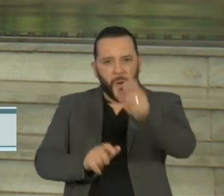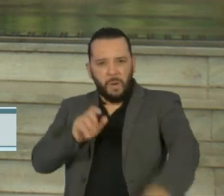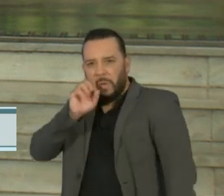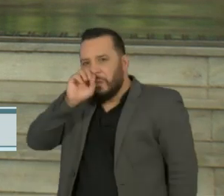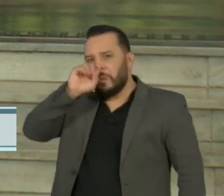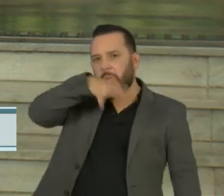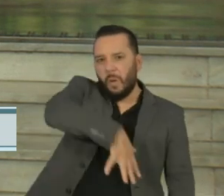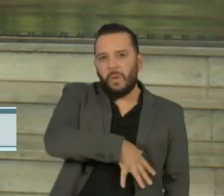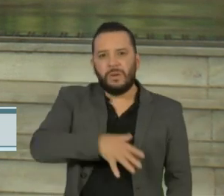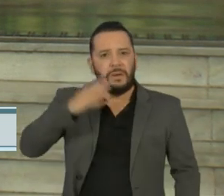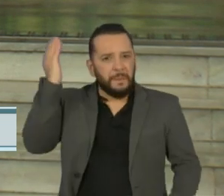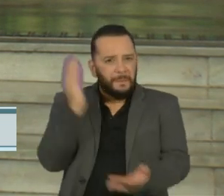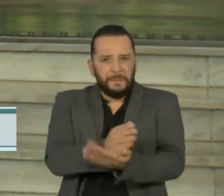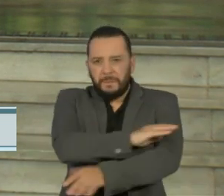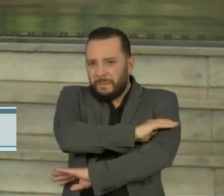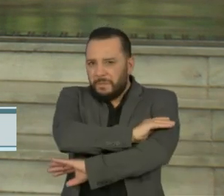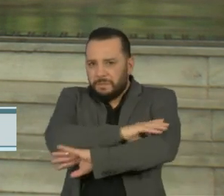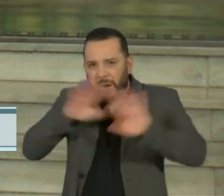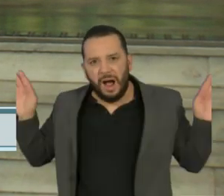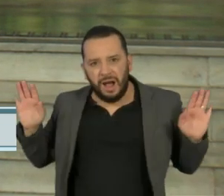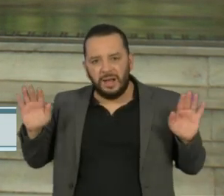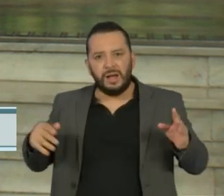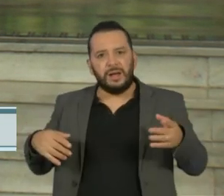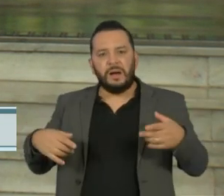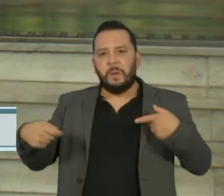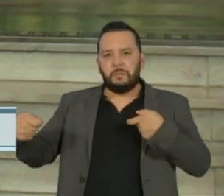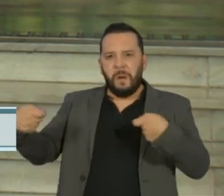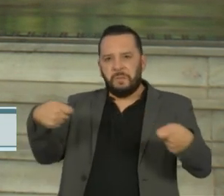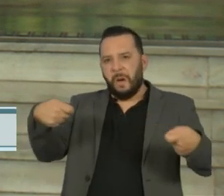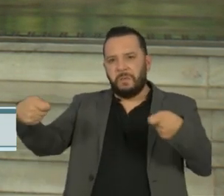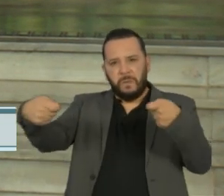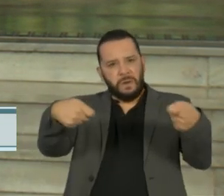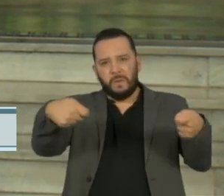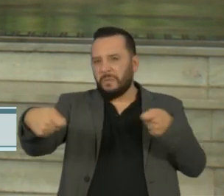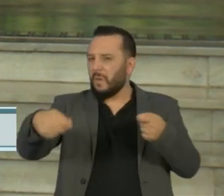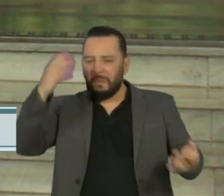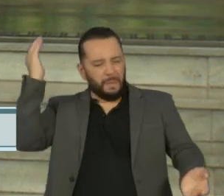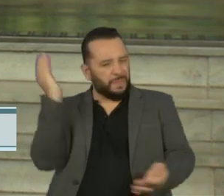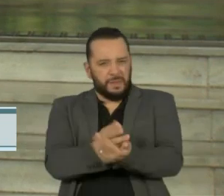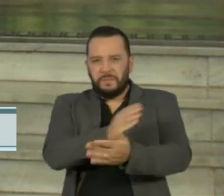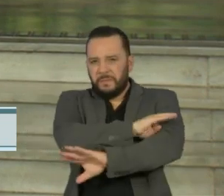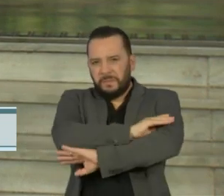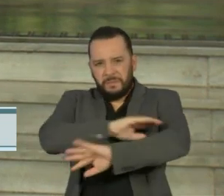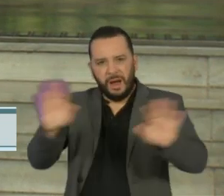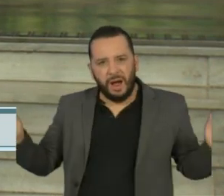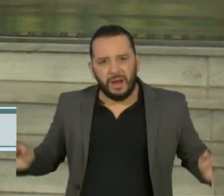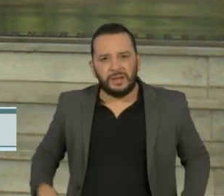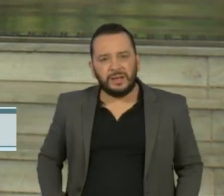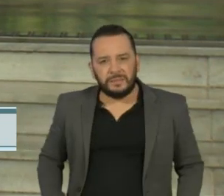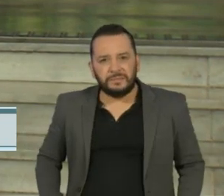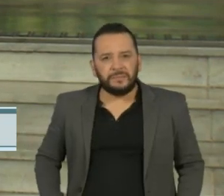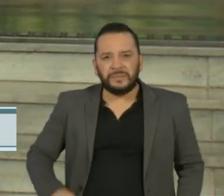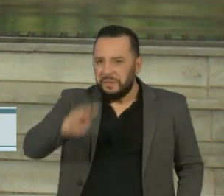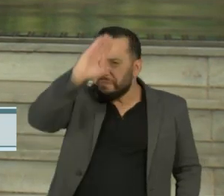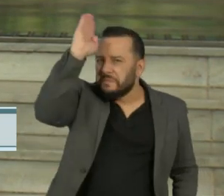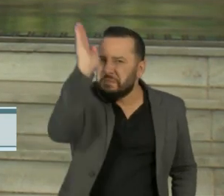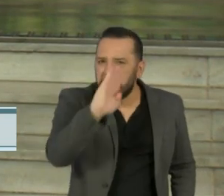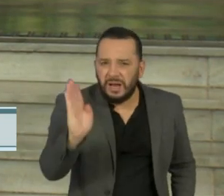os conflitos, pare de colocar o país dentro de um caldeirão